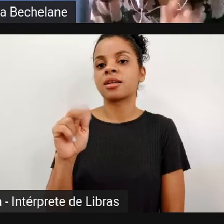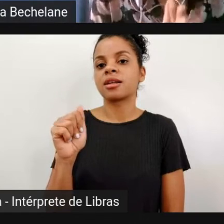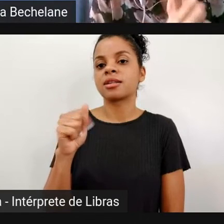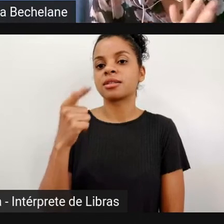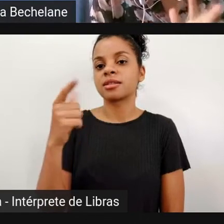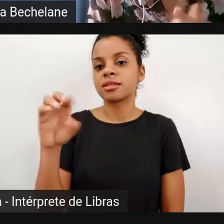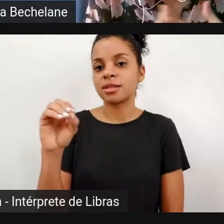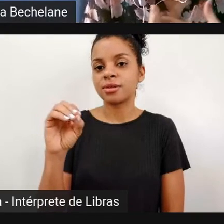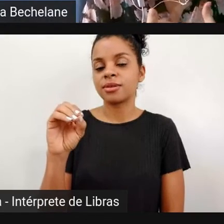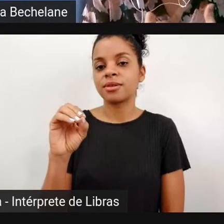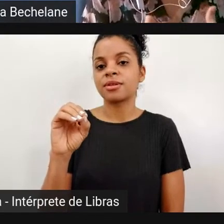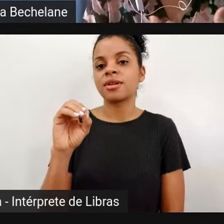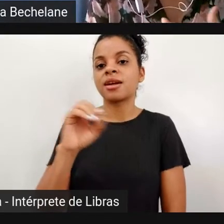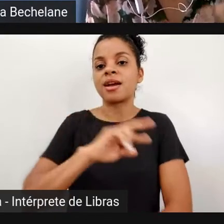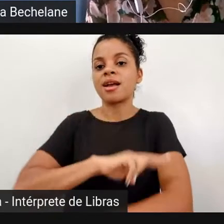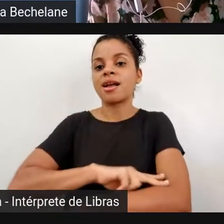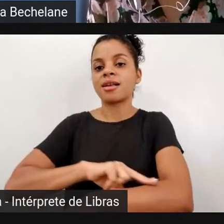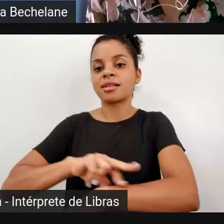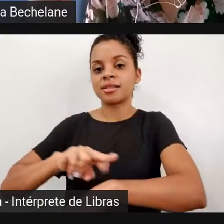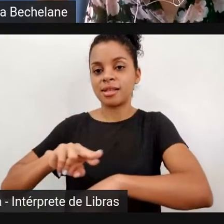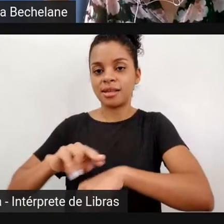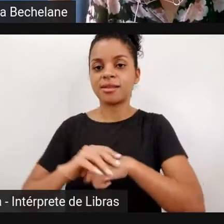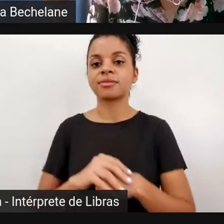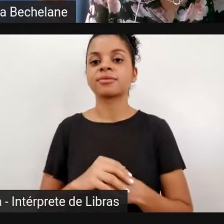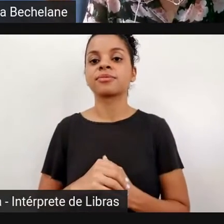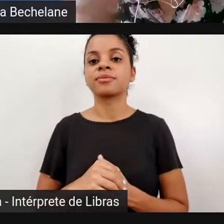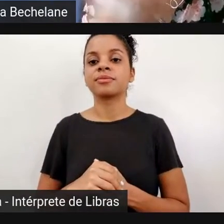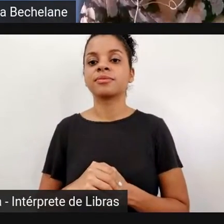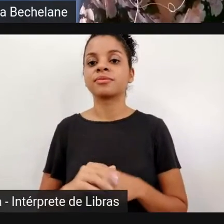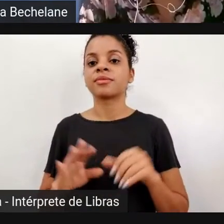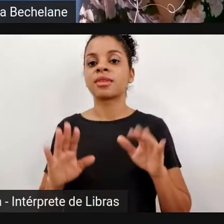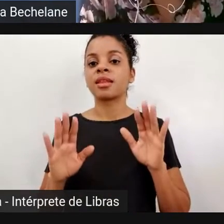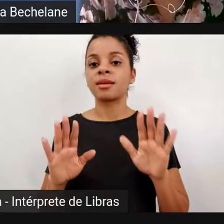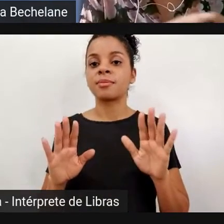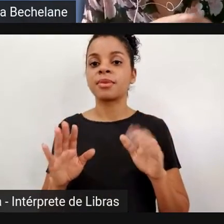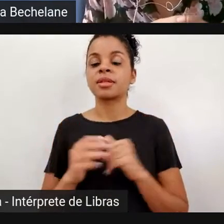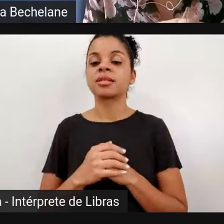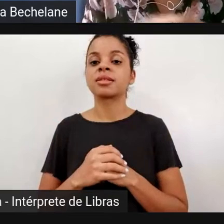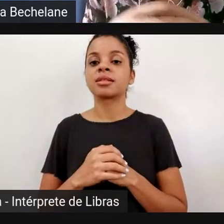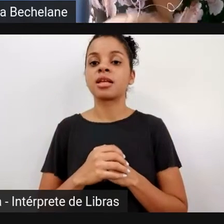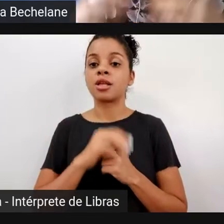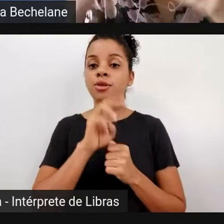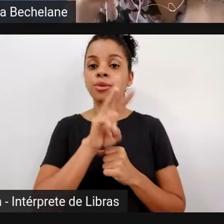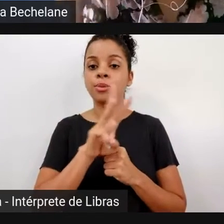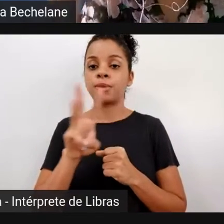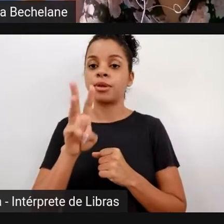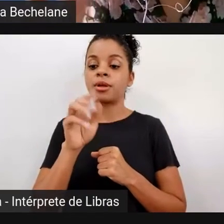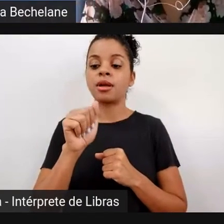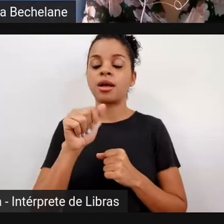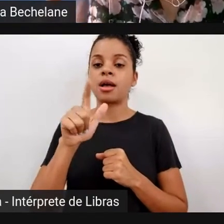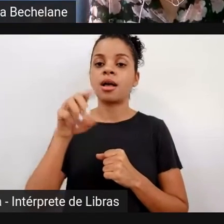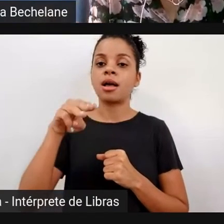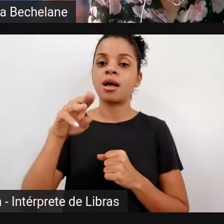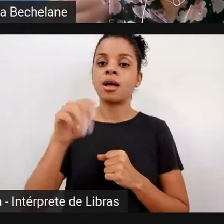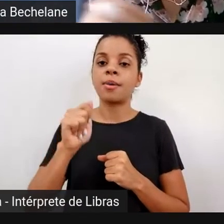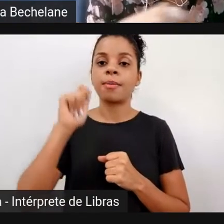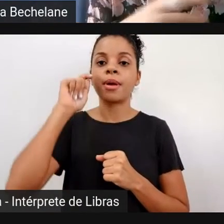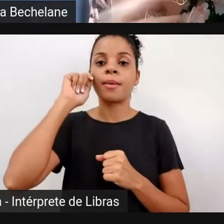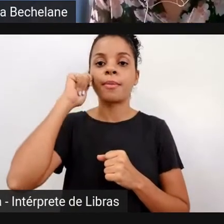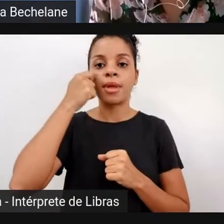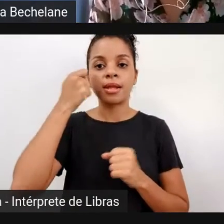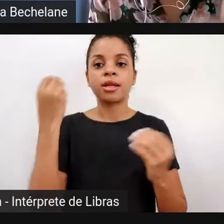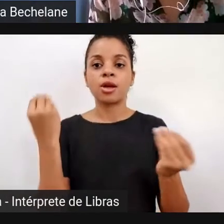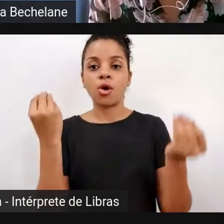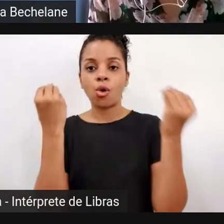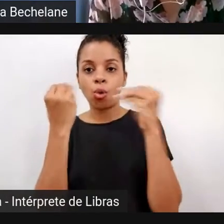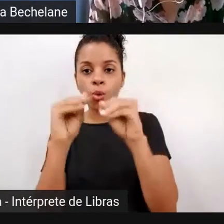vou nomear aqui, mas o portal Alma Preta foi um dos que colocaram esse debate, fizeram uma